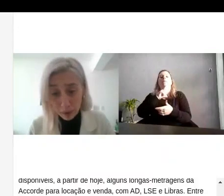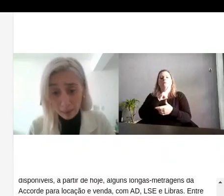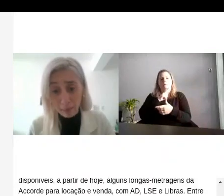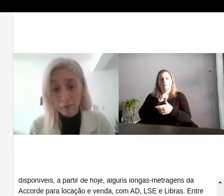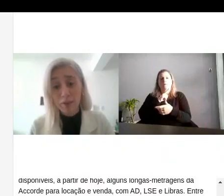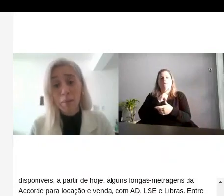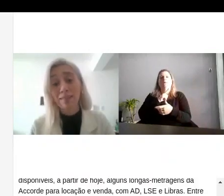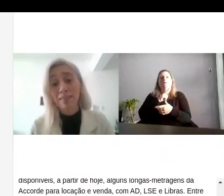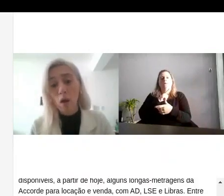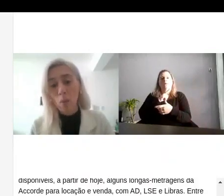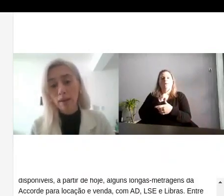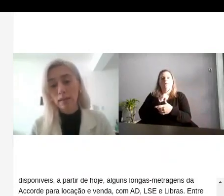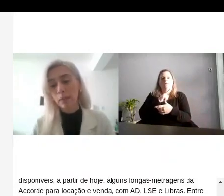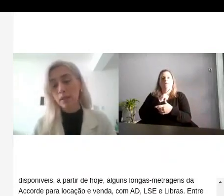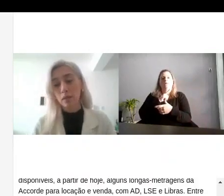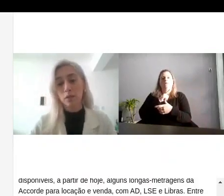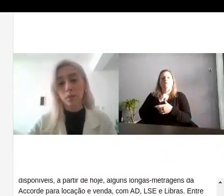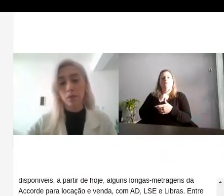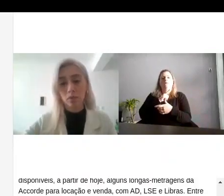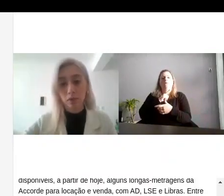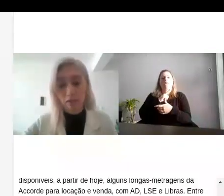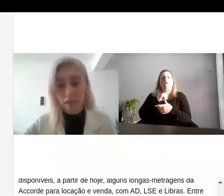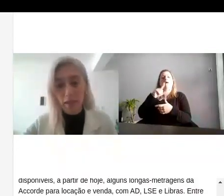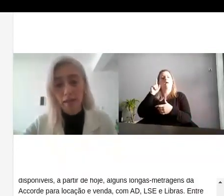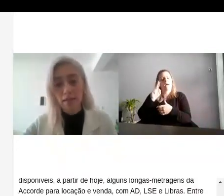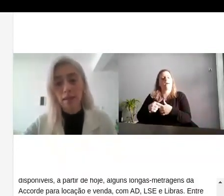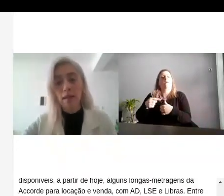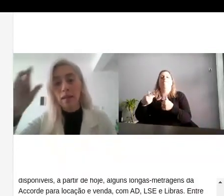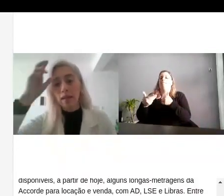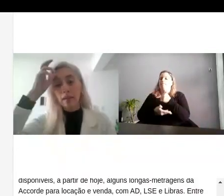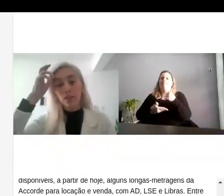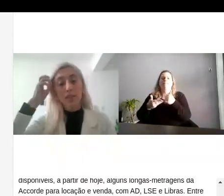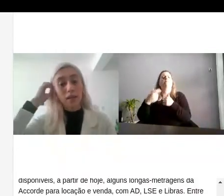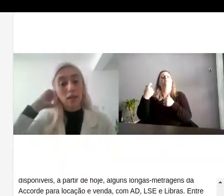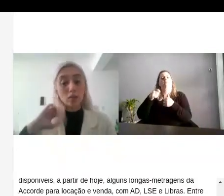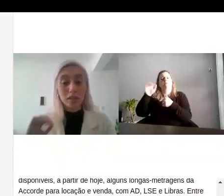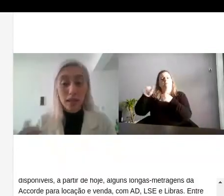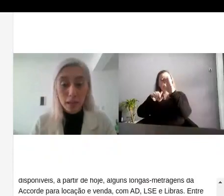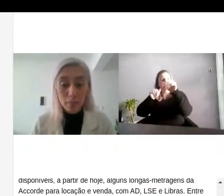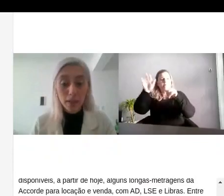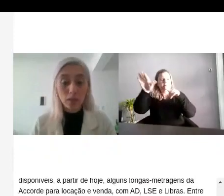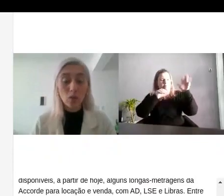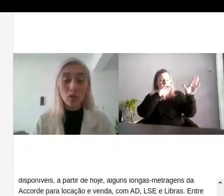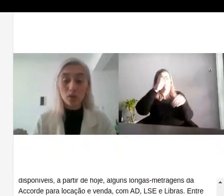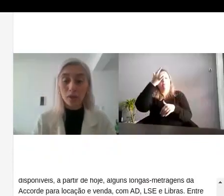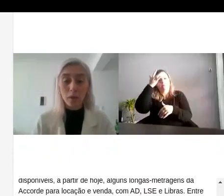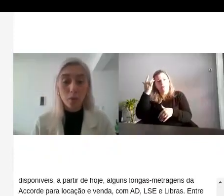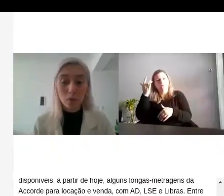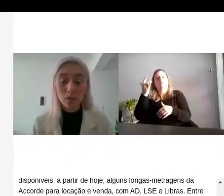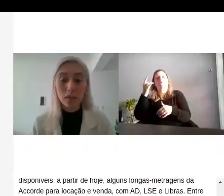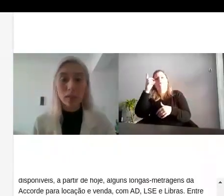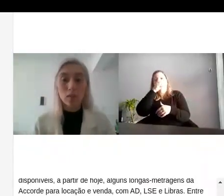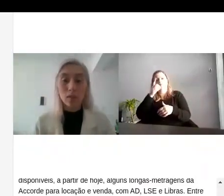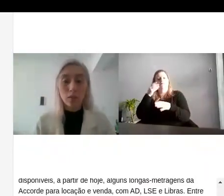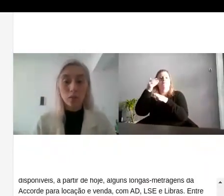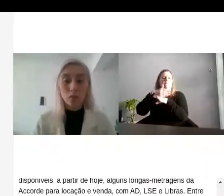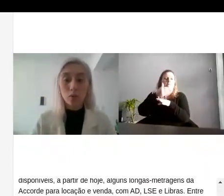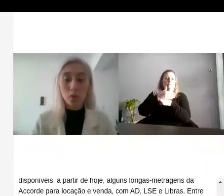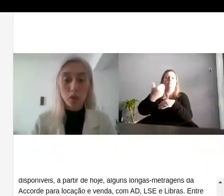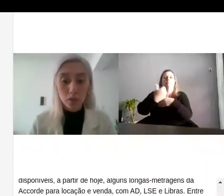a fundamental participação das pessoas com deficiência, destacando sempre que todos os recursos que estão